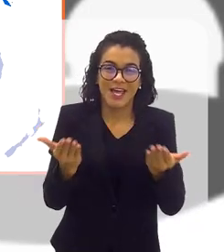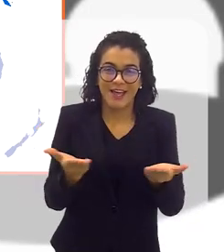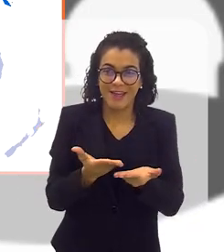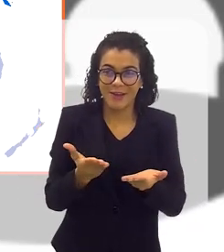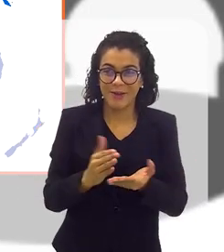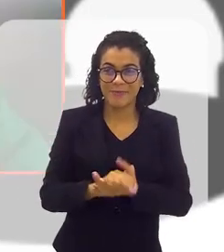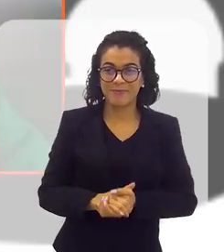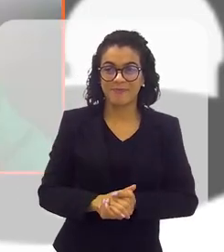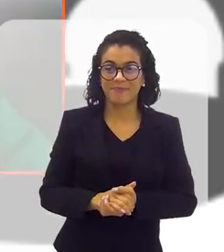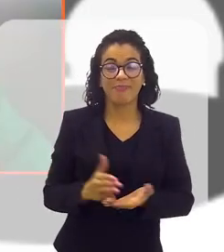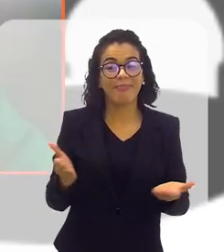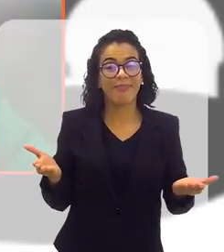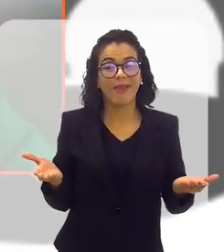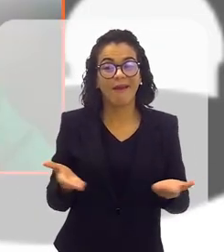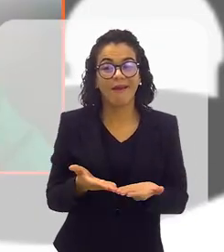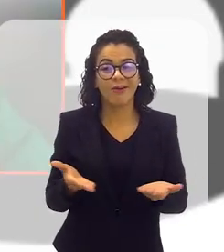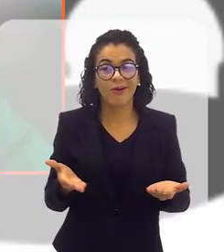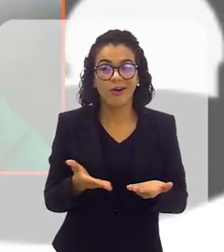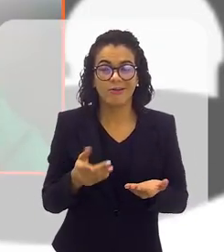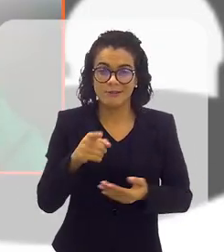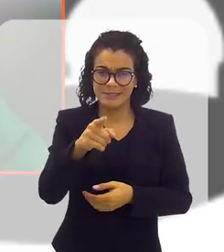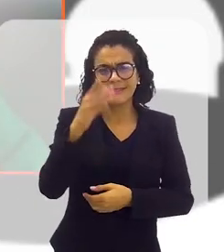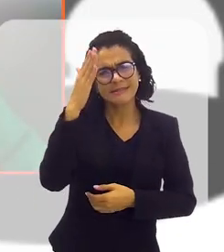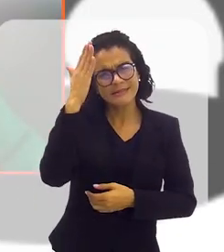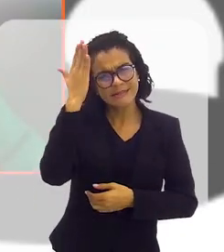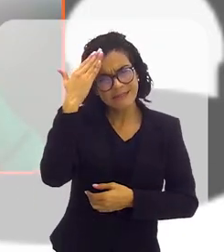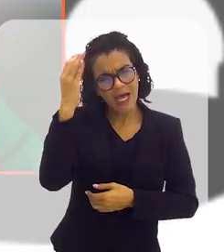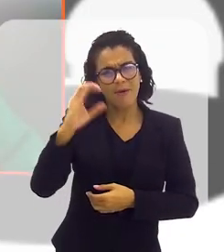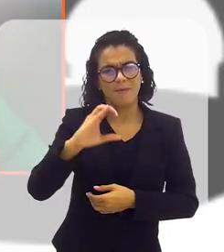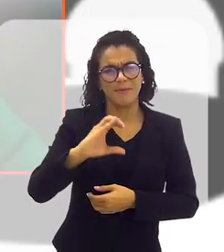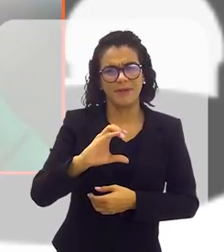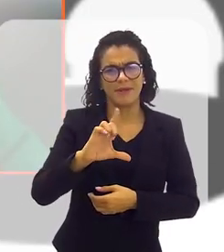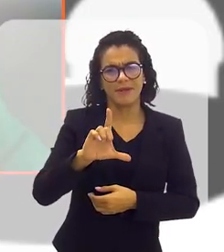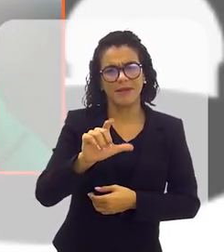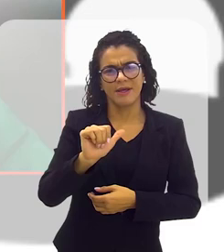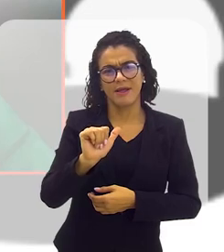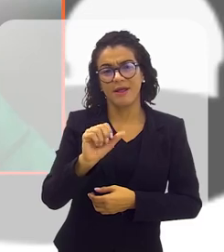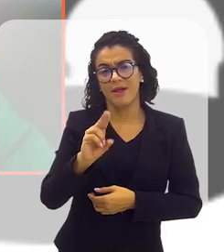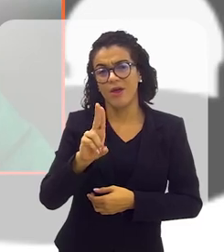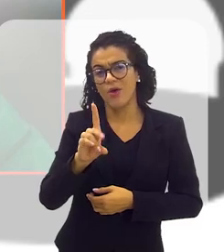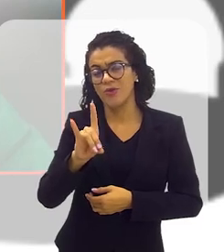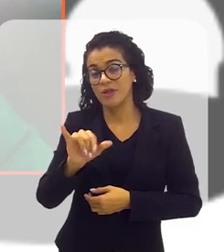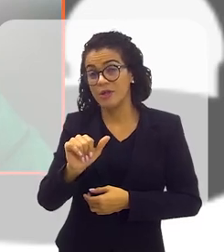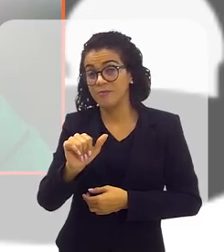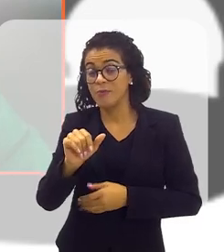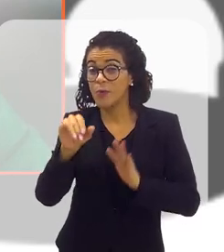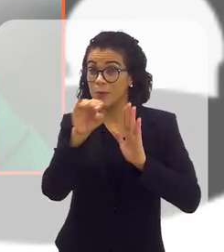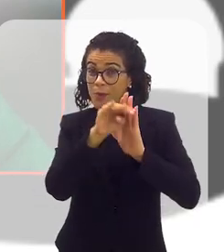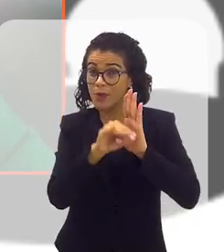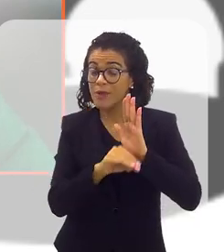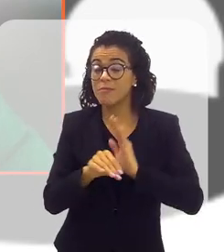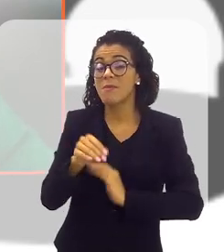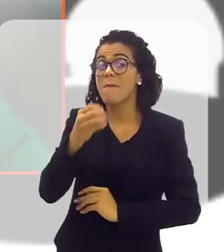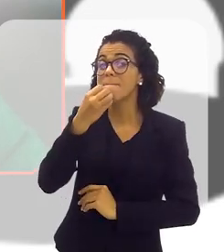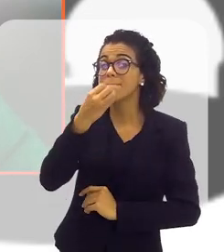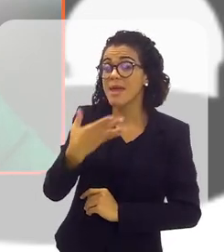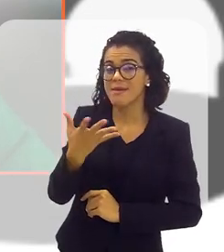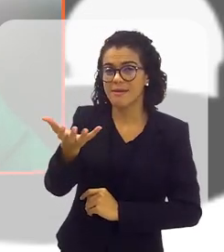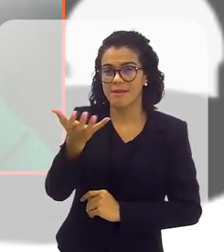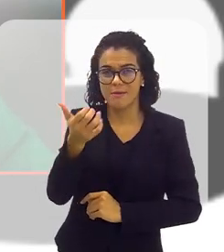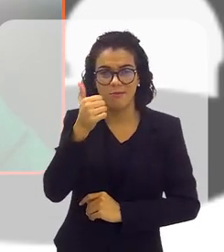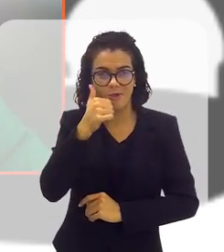agora. Agora, você sabe, Cláudia, que o Bem Querer Mulher, ele